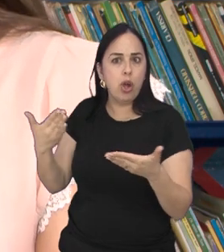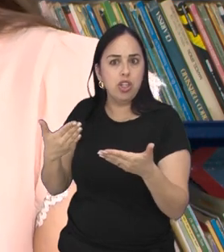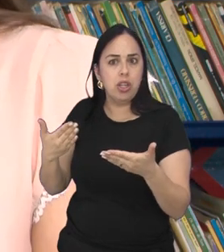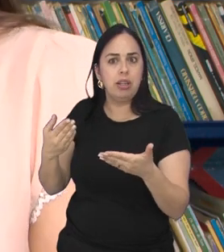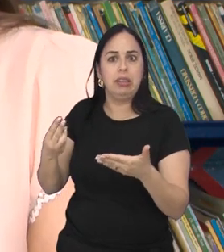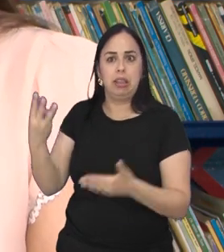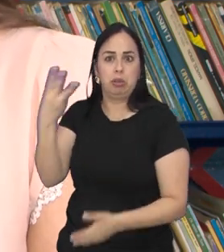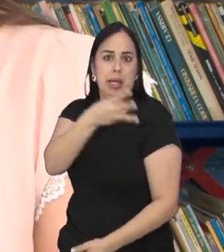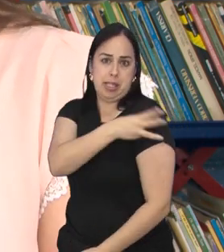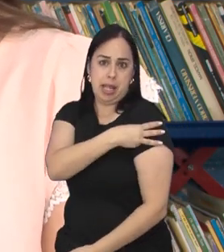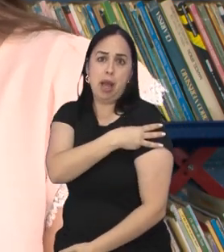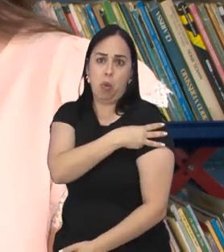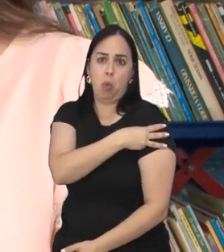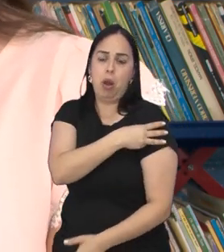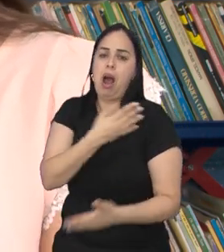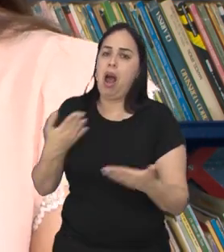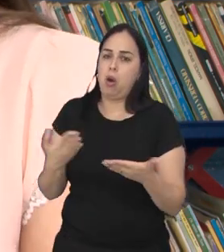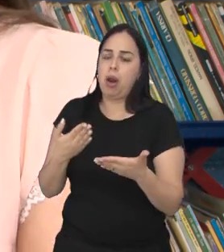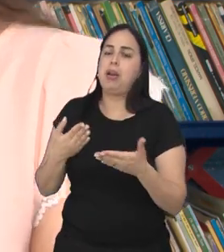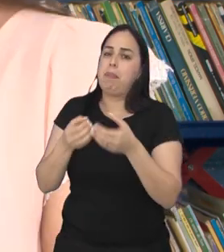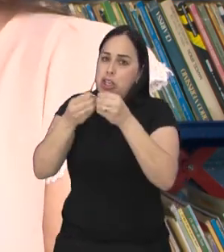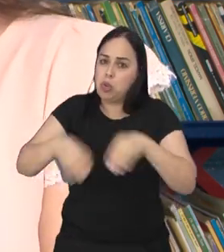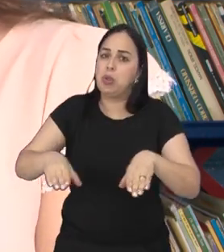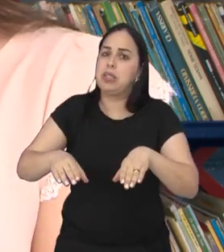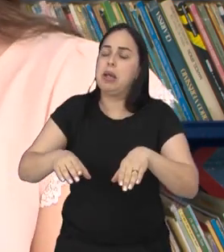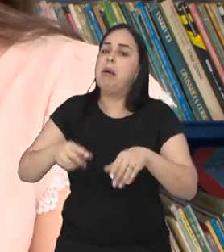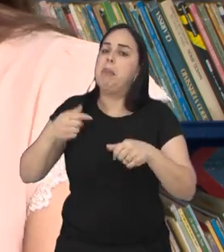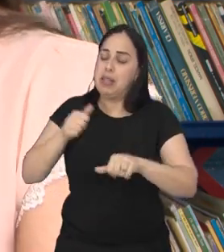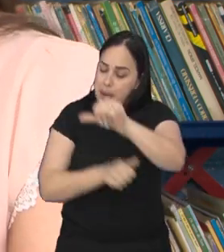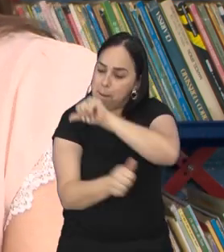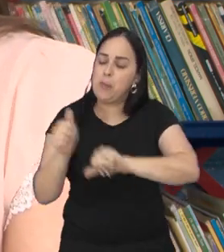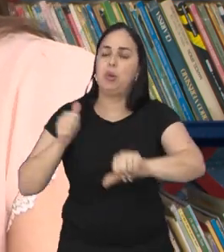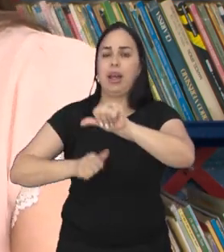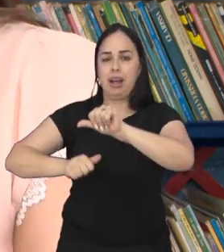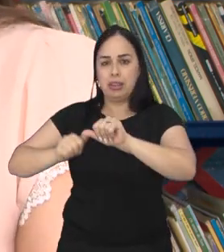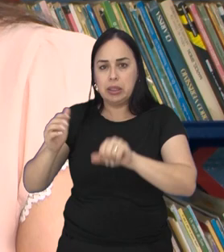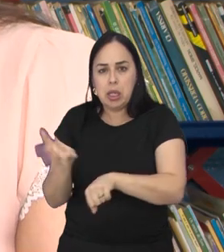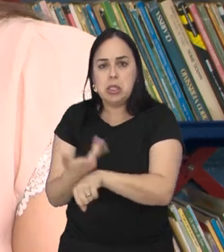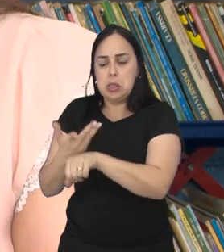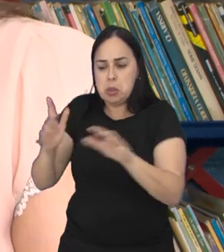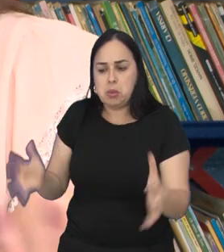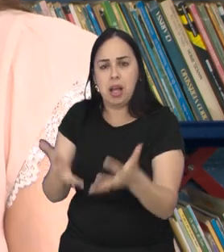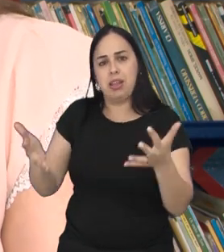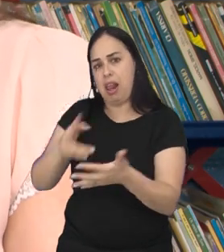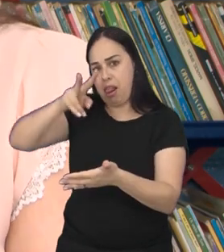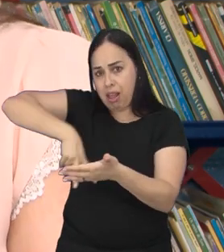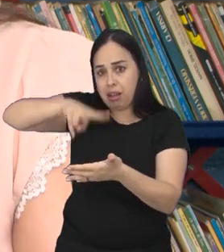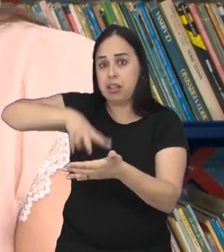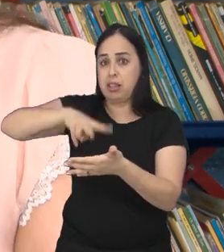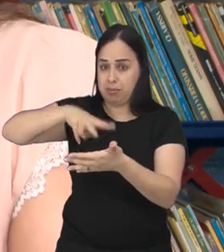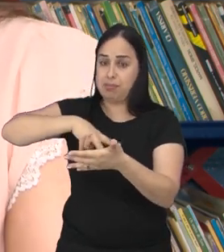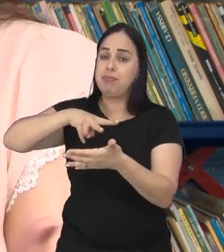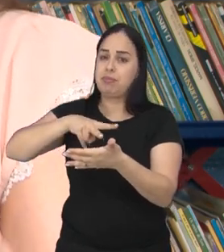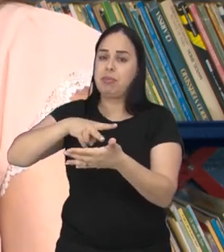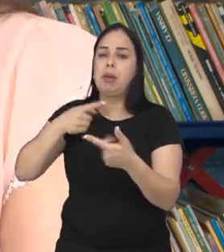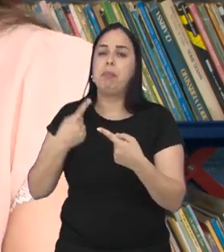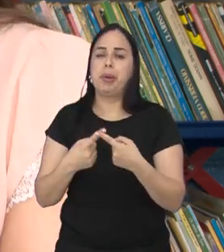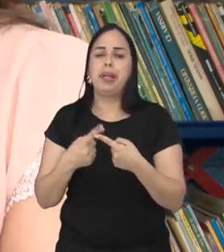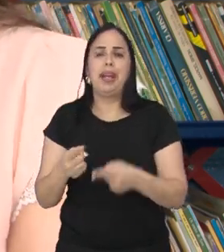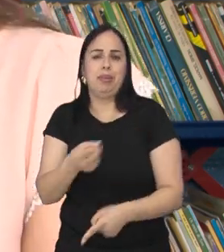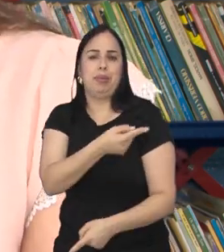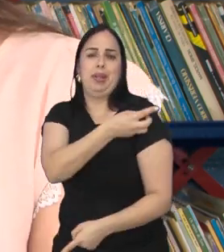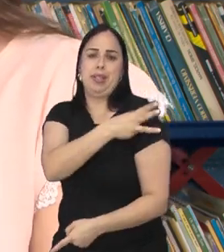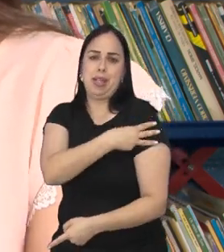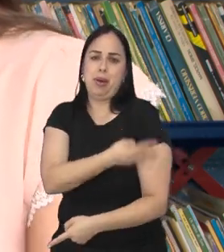a pandemia hoje estão no terceiro né no quarto a gente tem que correr atrás desse prejuízo incentivando cada vez mais a leitura que é um dos